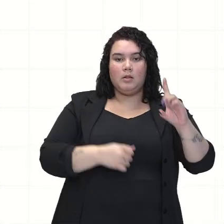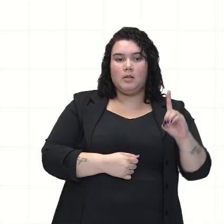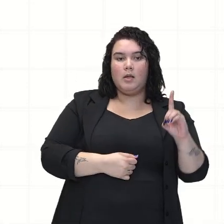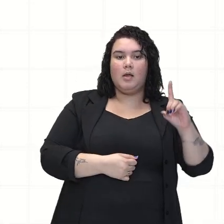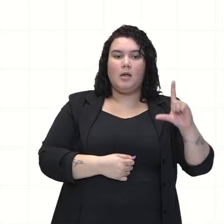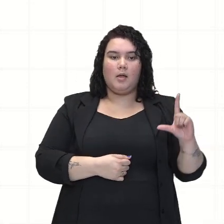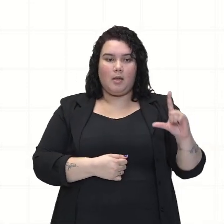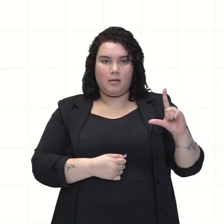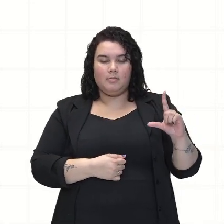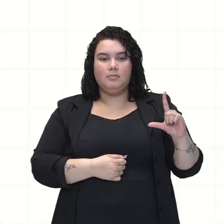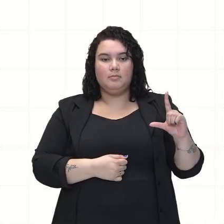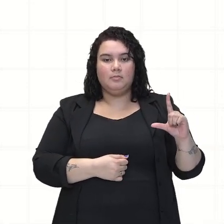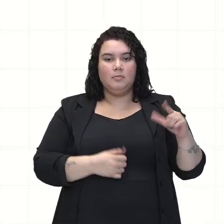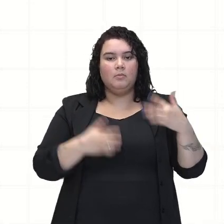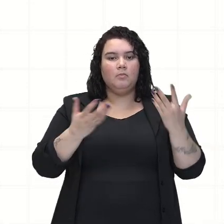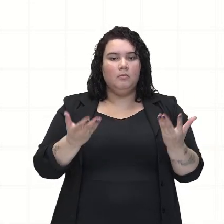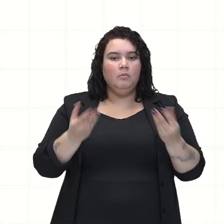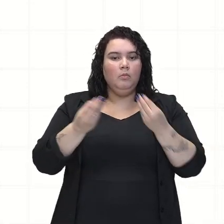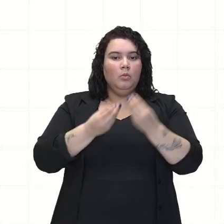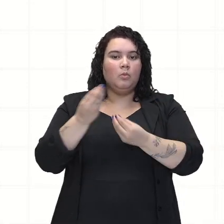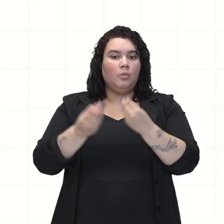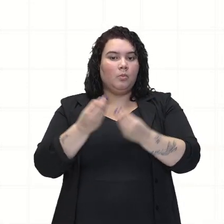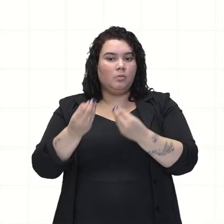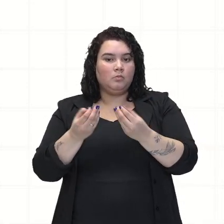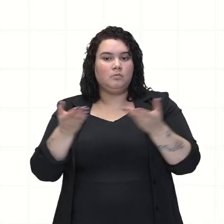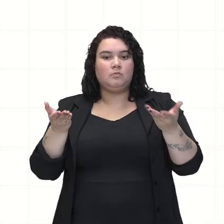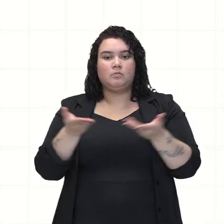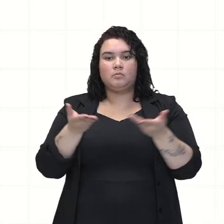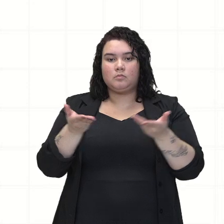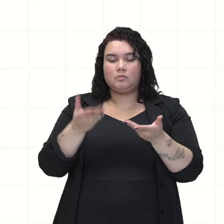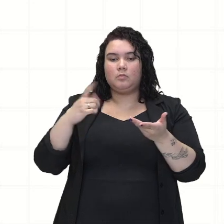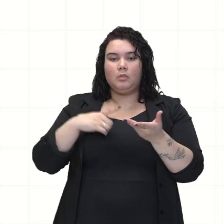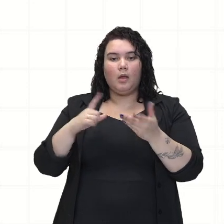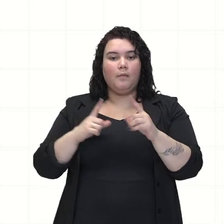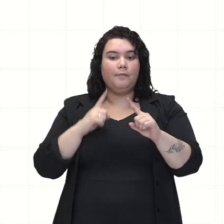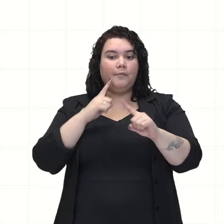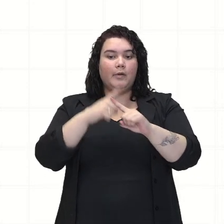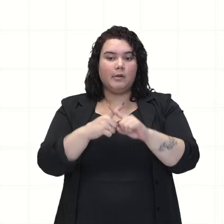decilitro. Então, nós vamos, ó, agora para